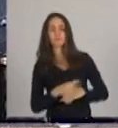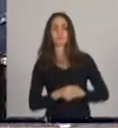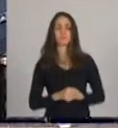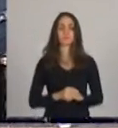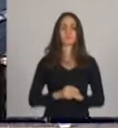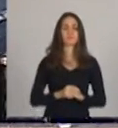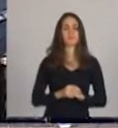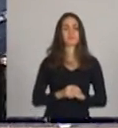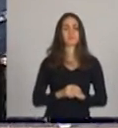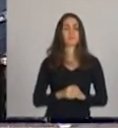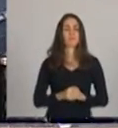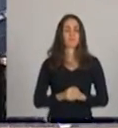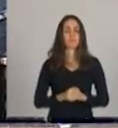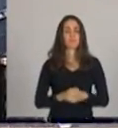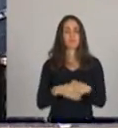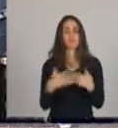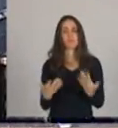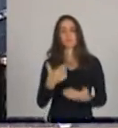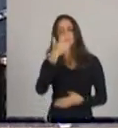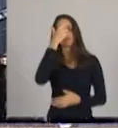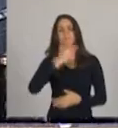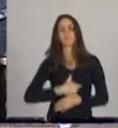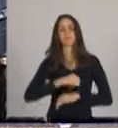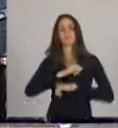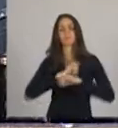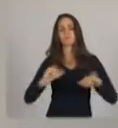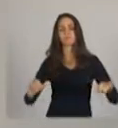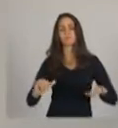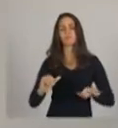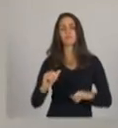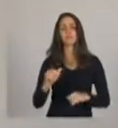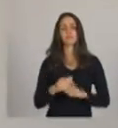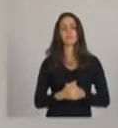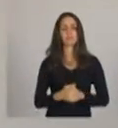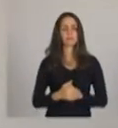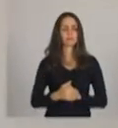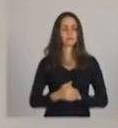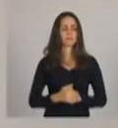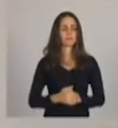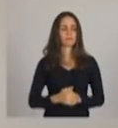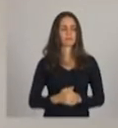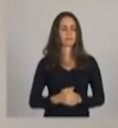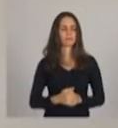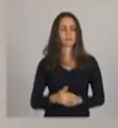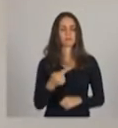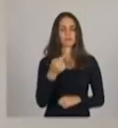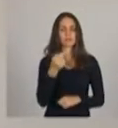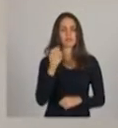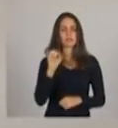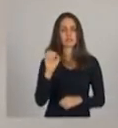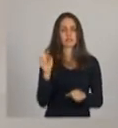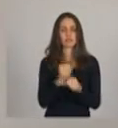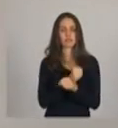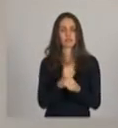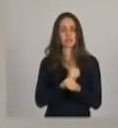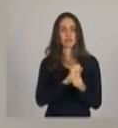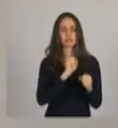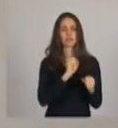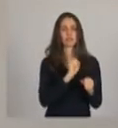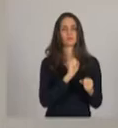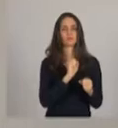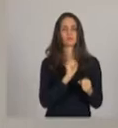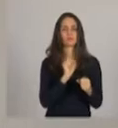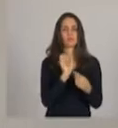hoje, presidente, gostaria de fazer uma referência aos 70 anos da arte acadêmica